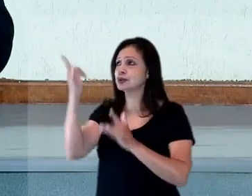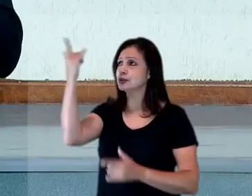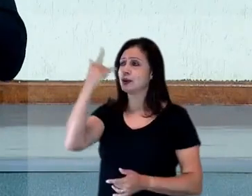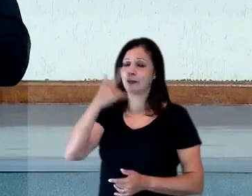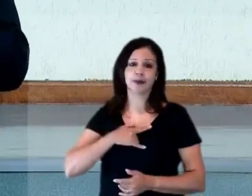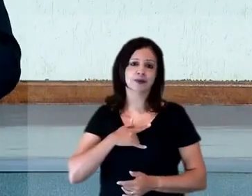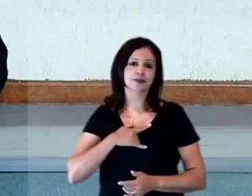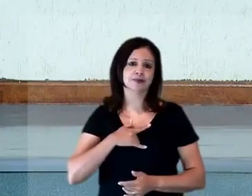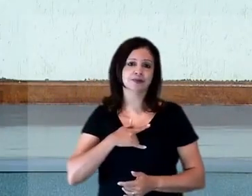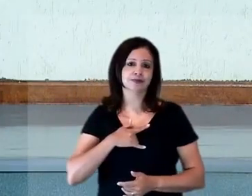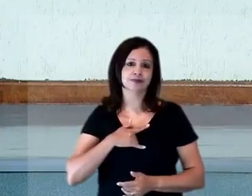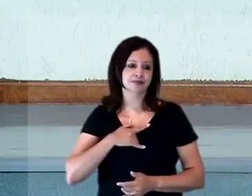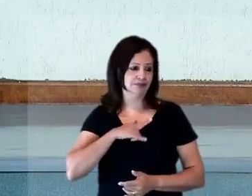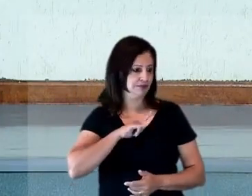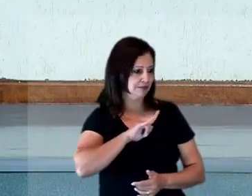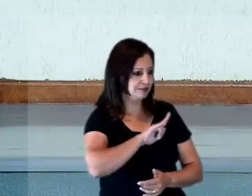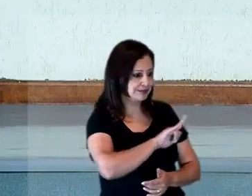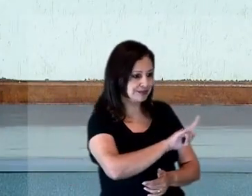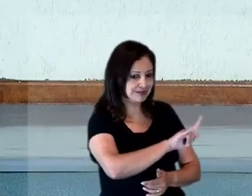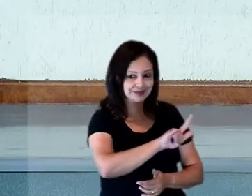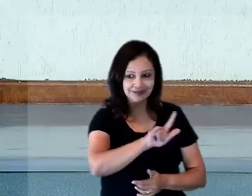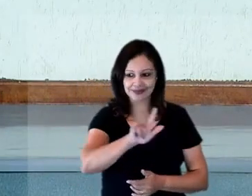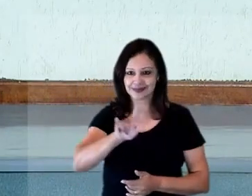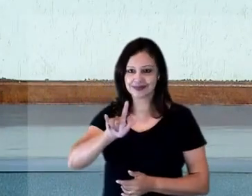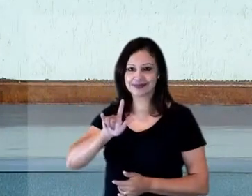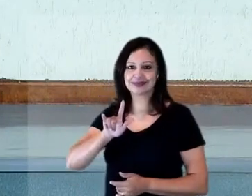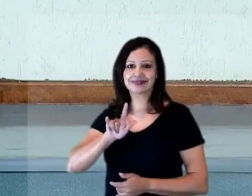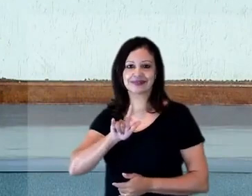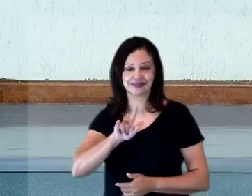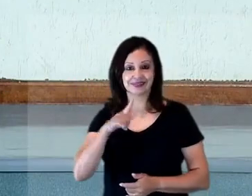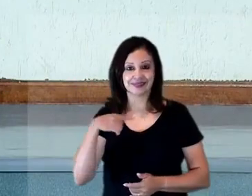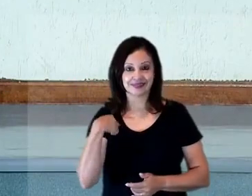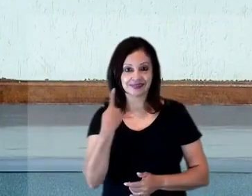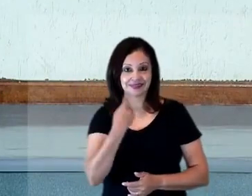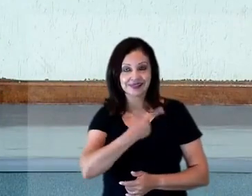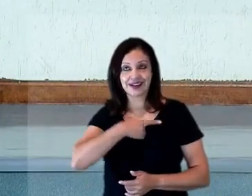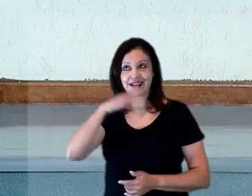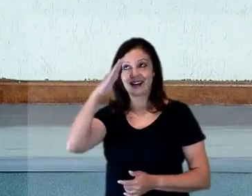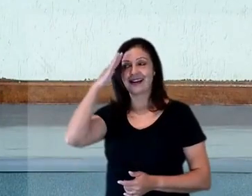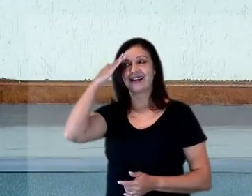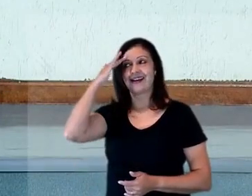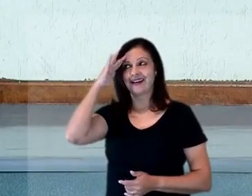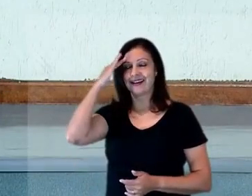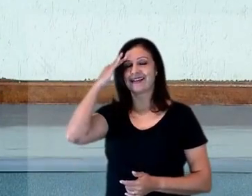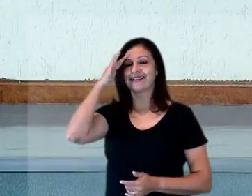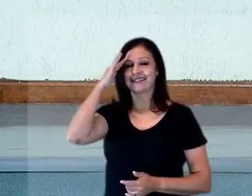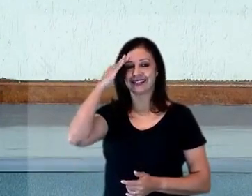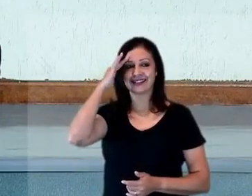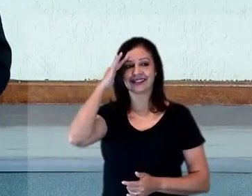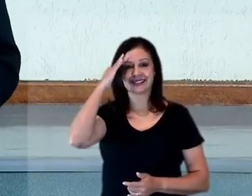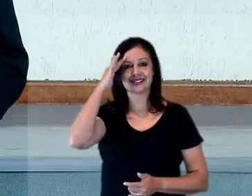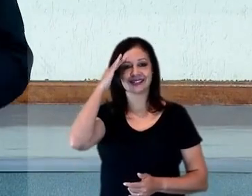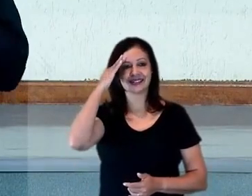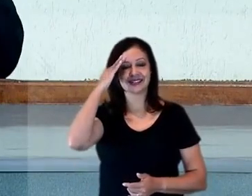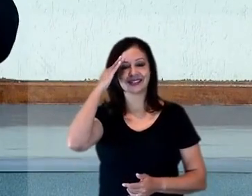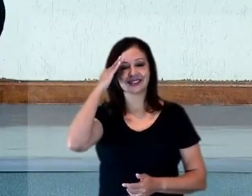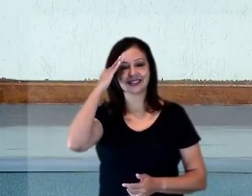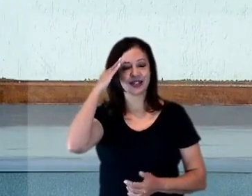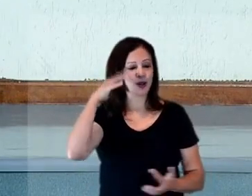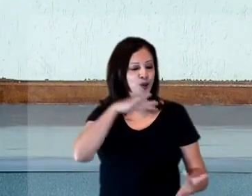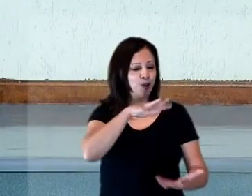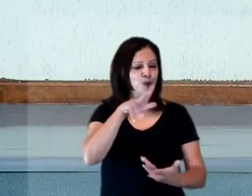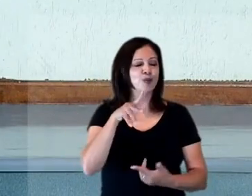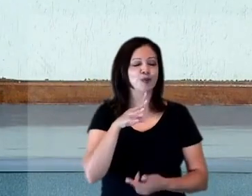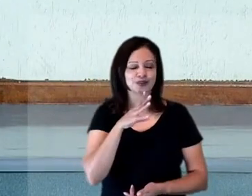Se assim nós fizermos, se assim nós entendermos e colocarmos em prática, todos saberão que